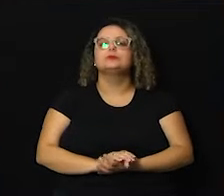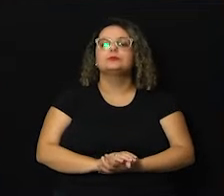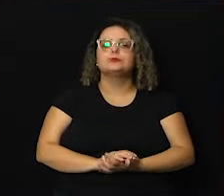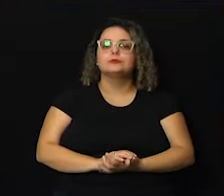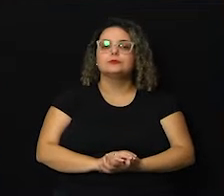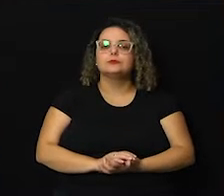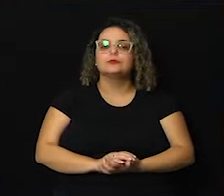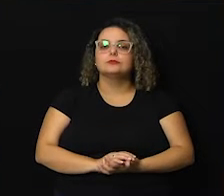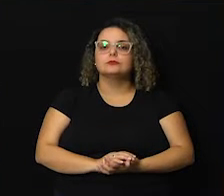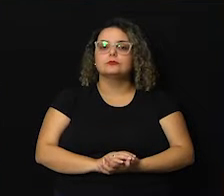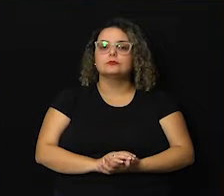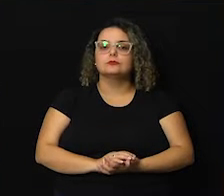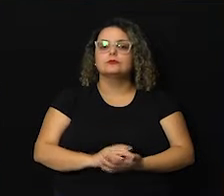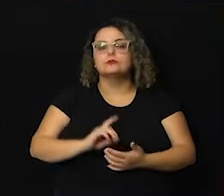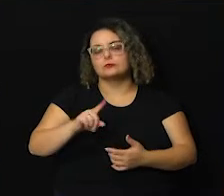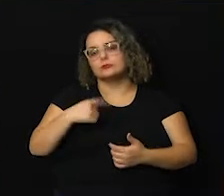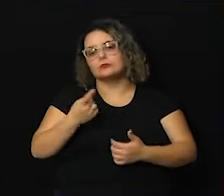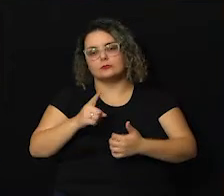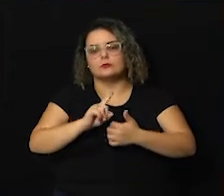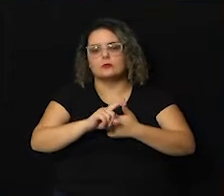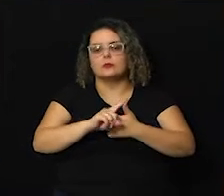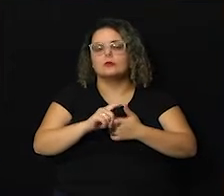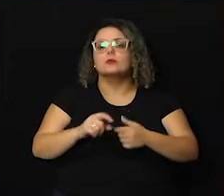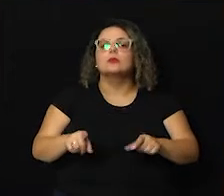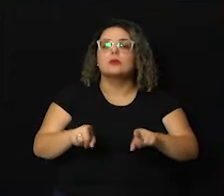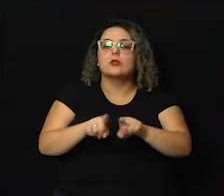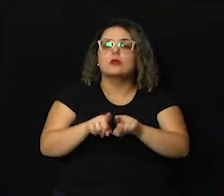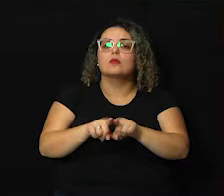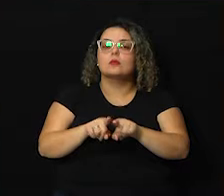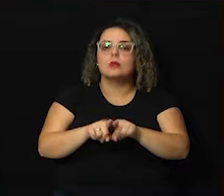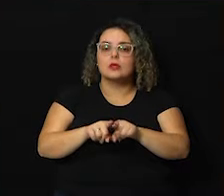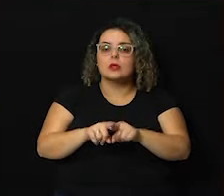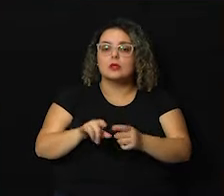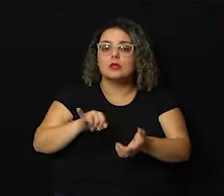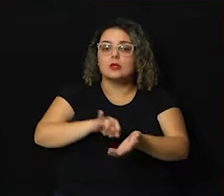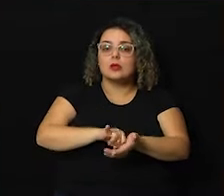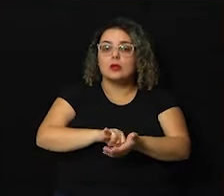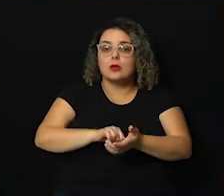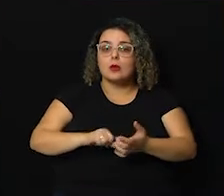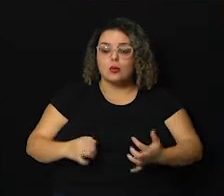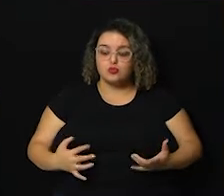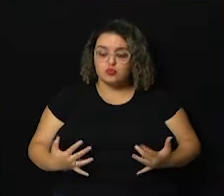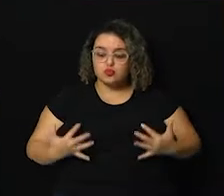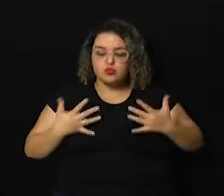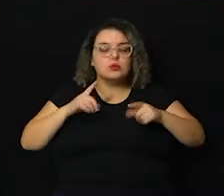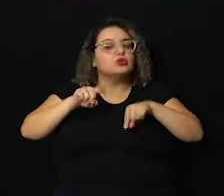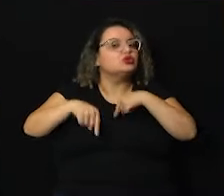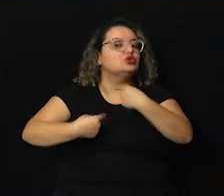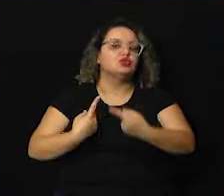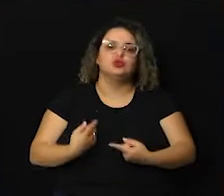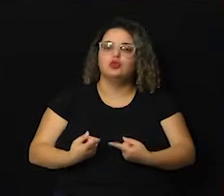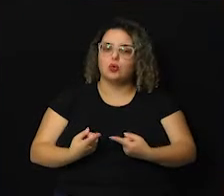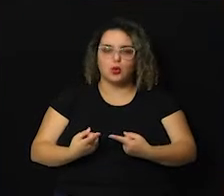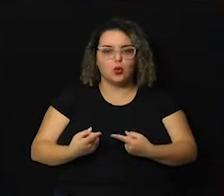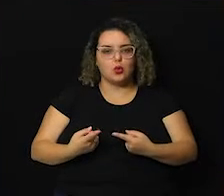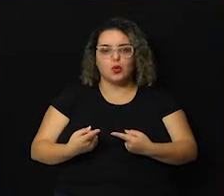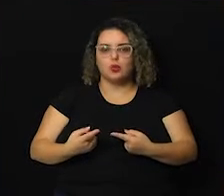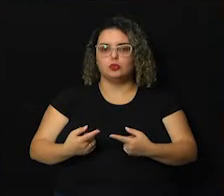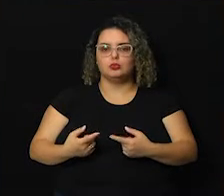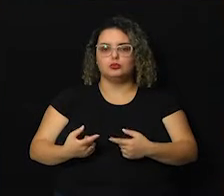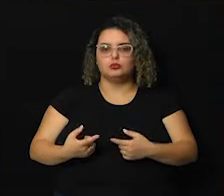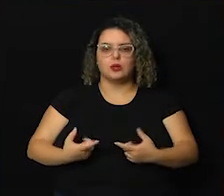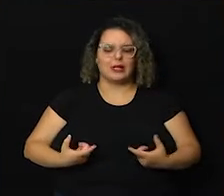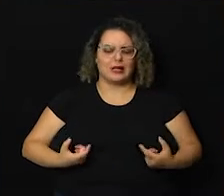conectivo, tá? E, eventualmente, o rim também pode ser sede de metástases de outros tumores.